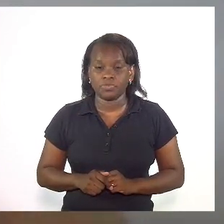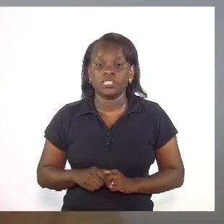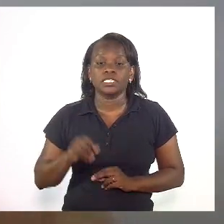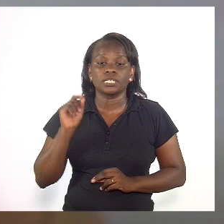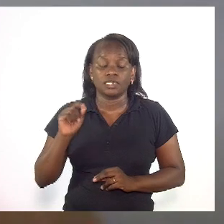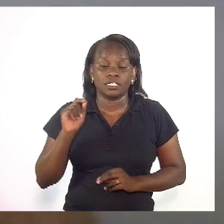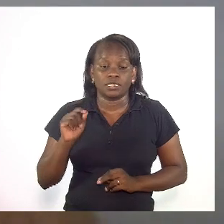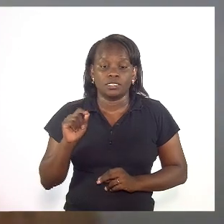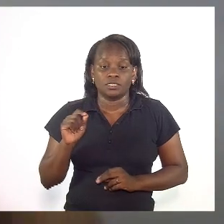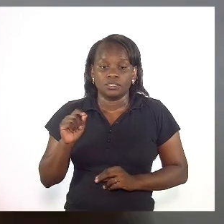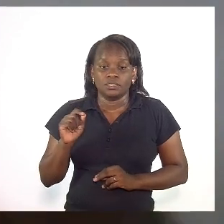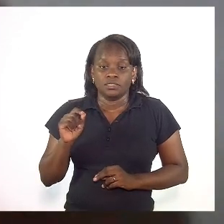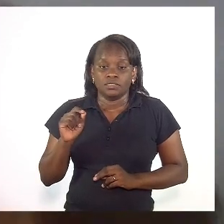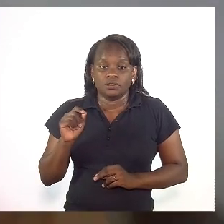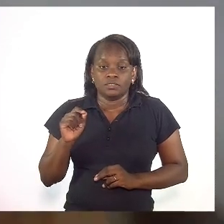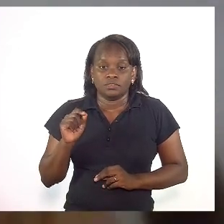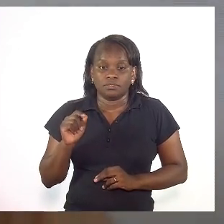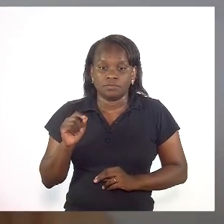Quem